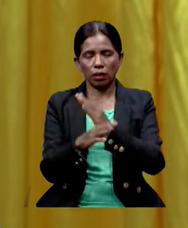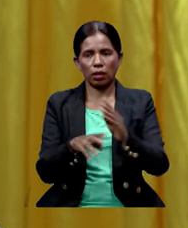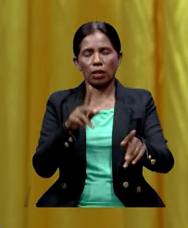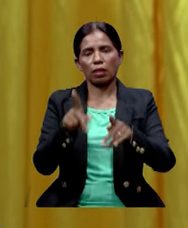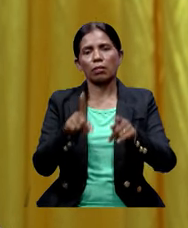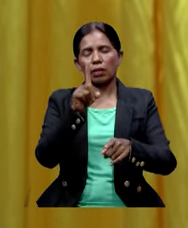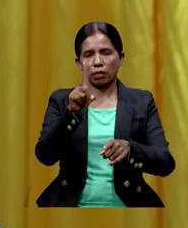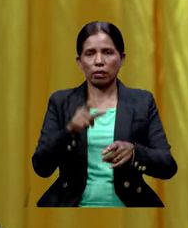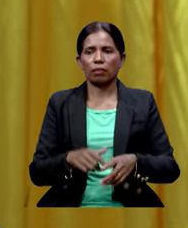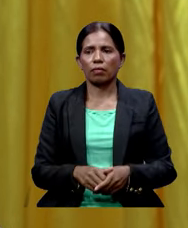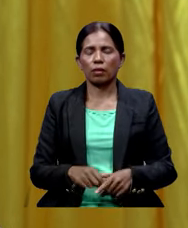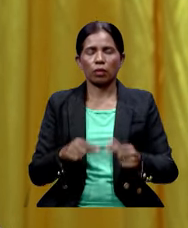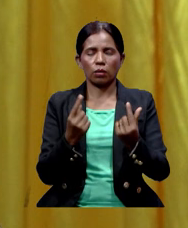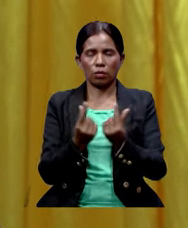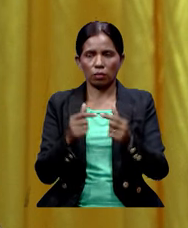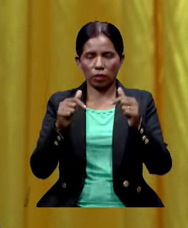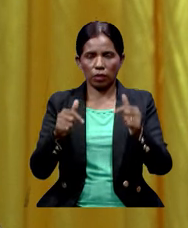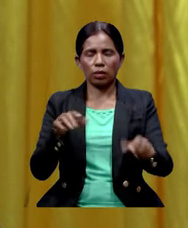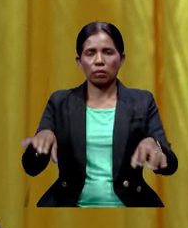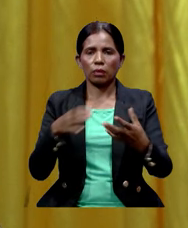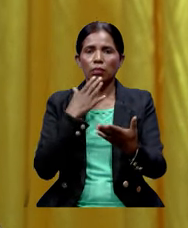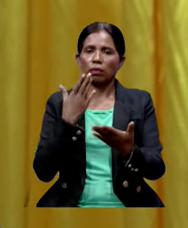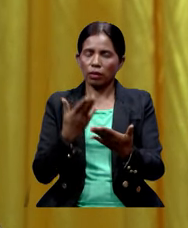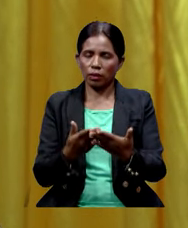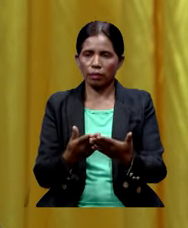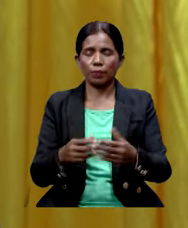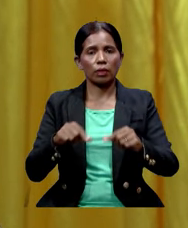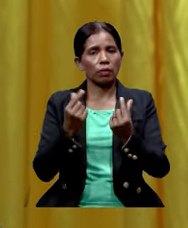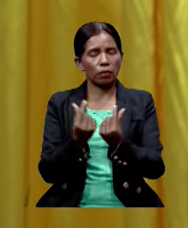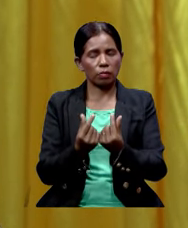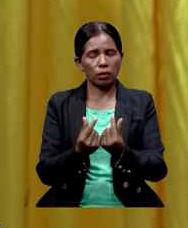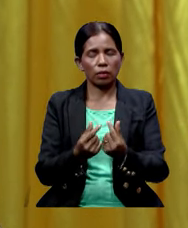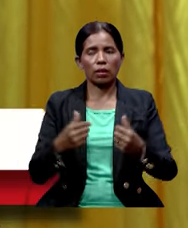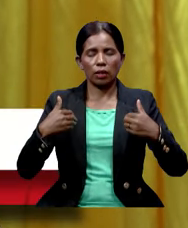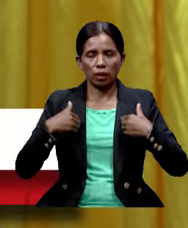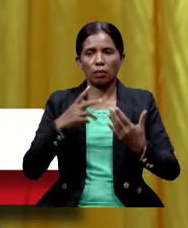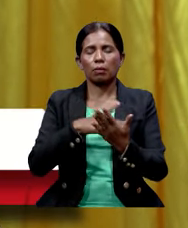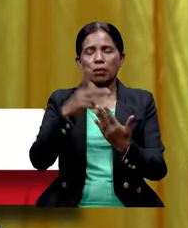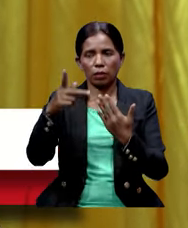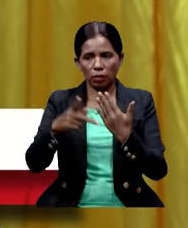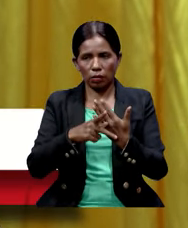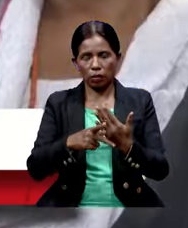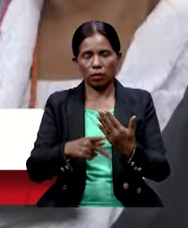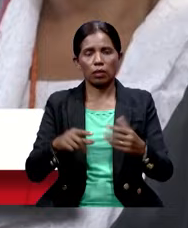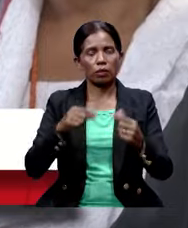dele. Equipa neta que sólida. Equipa neta que programa e equipa neta que rona